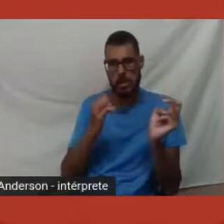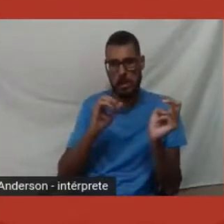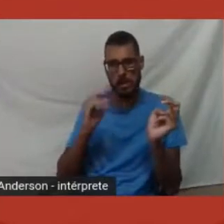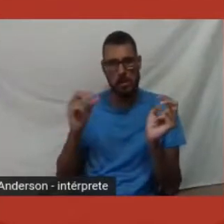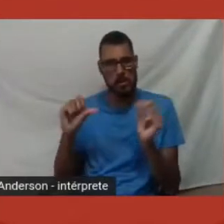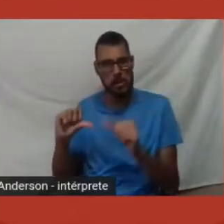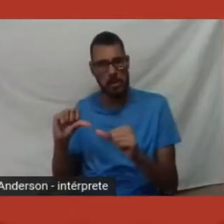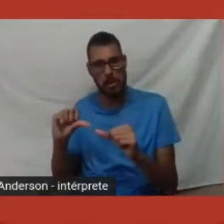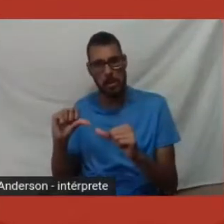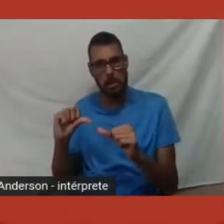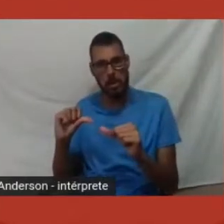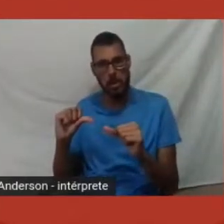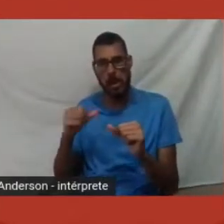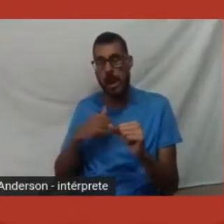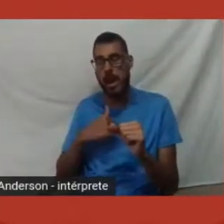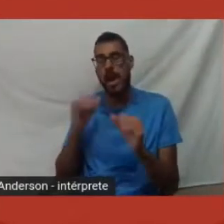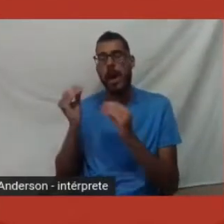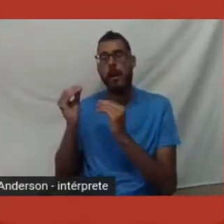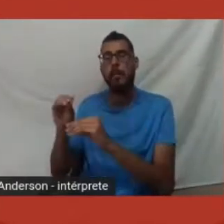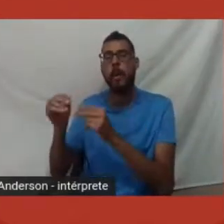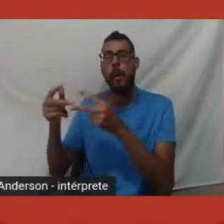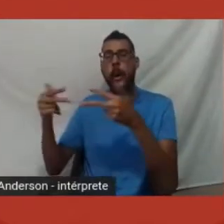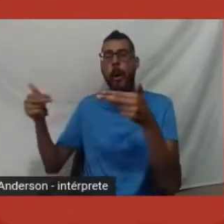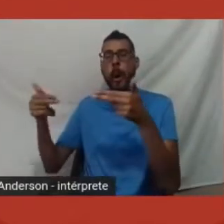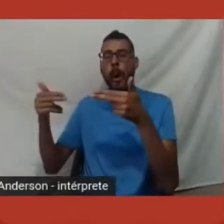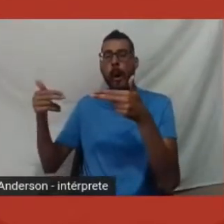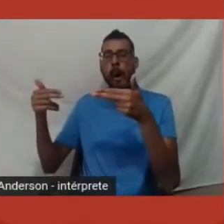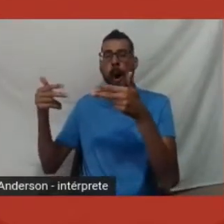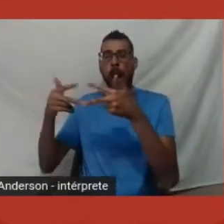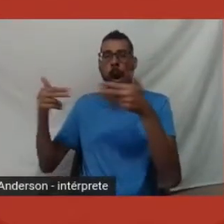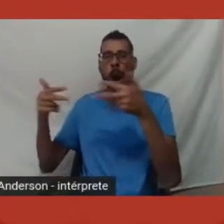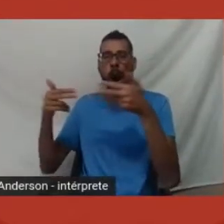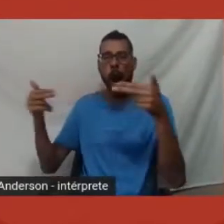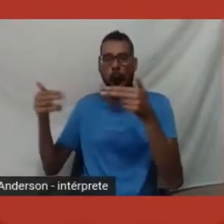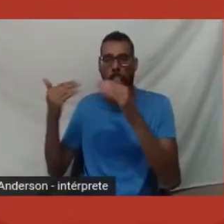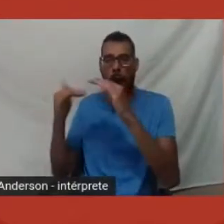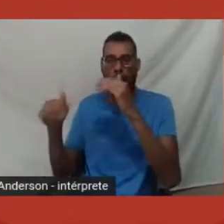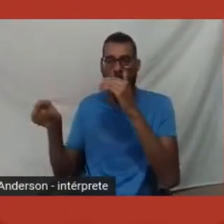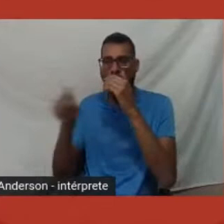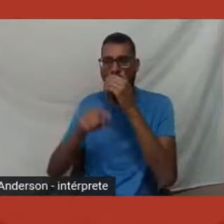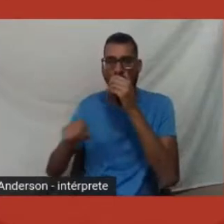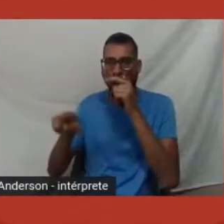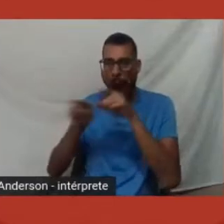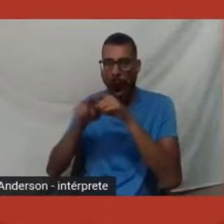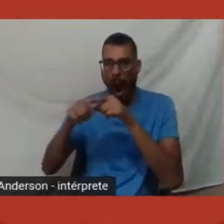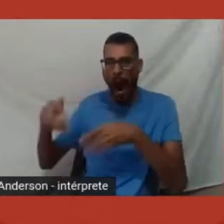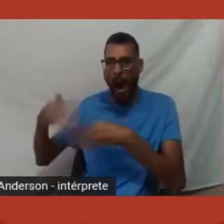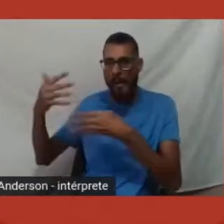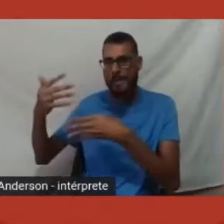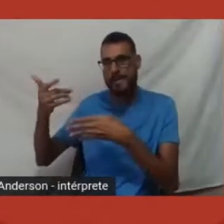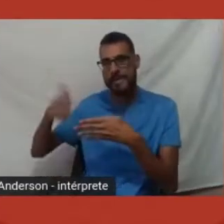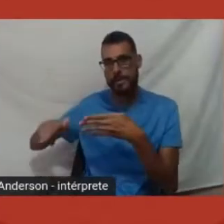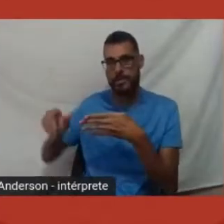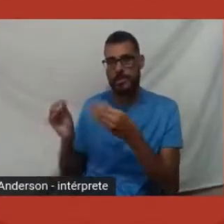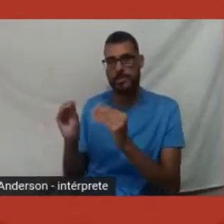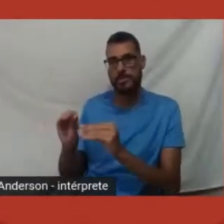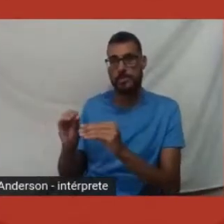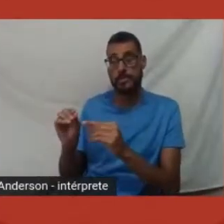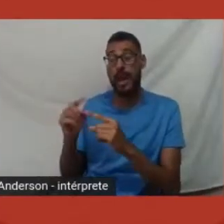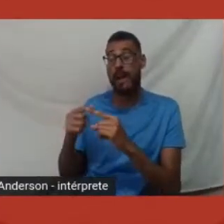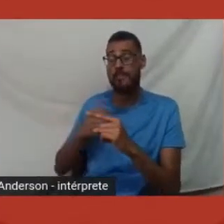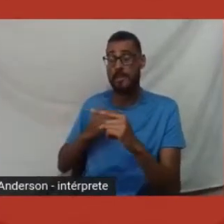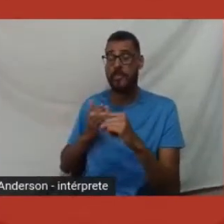Eu compartilhei o link já desse já? Mesmo. Então eu vou colocar no chat de novo, tá, Flávio? Vou colocar tá. É que acho que eu